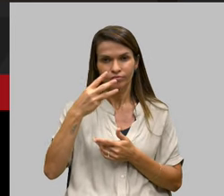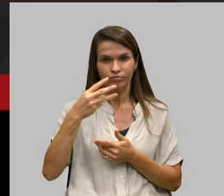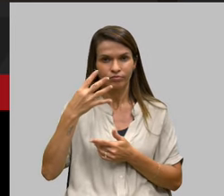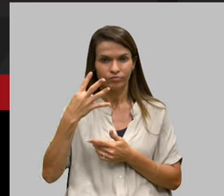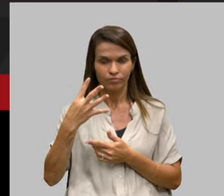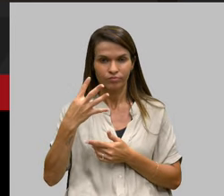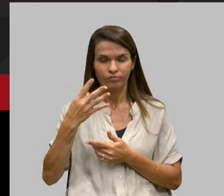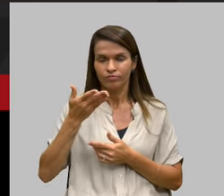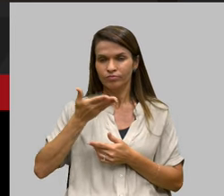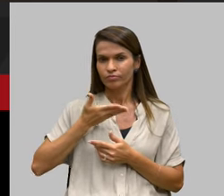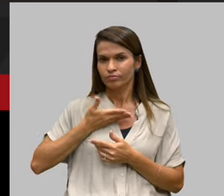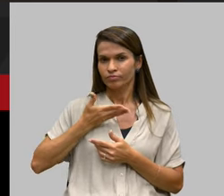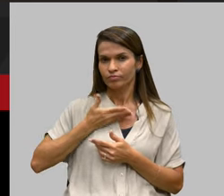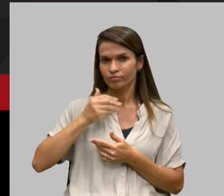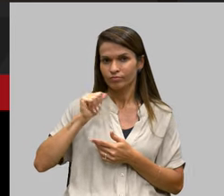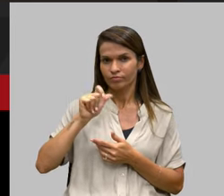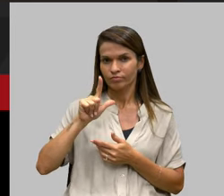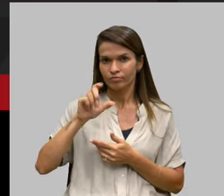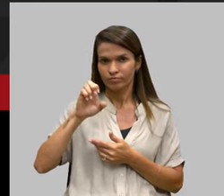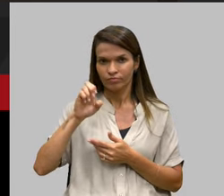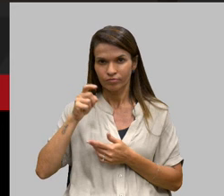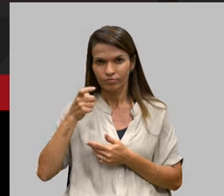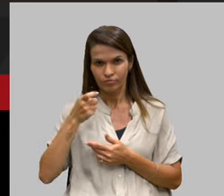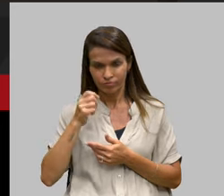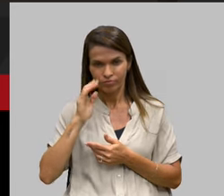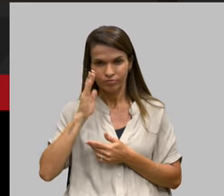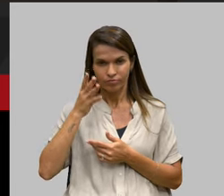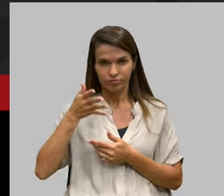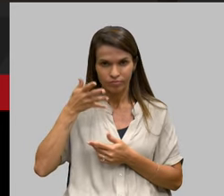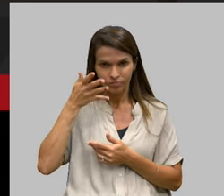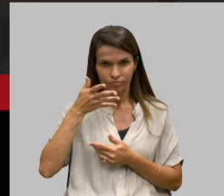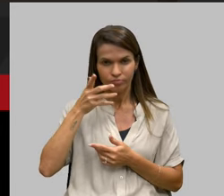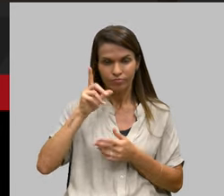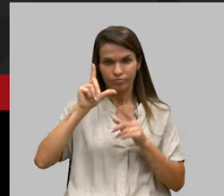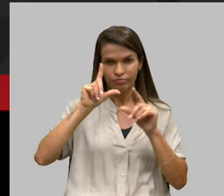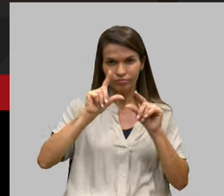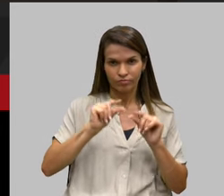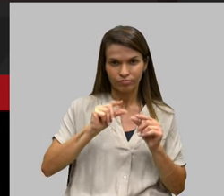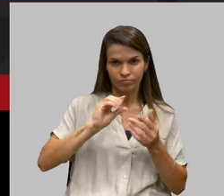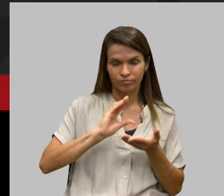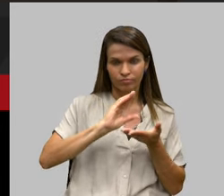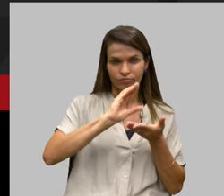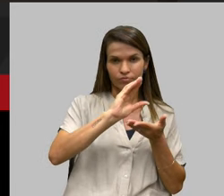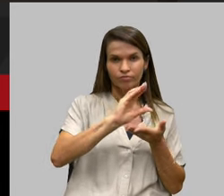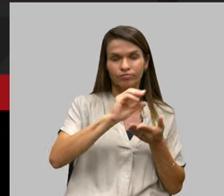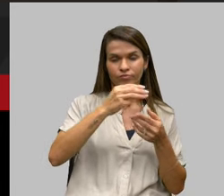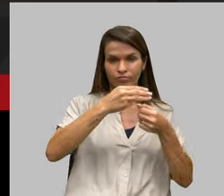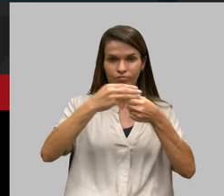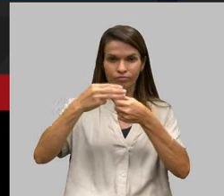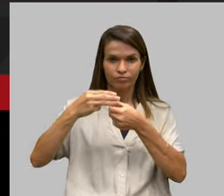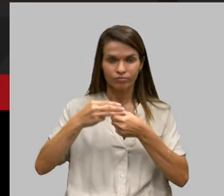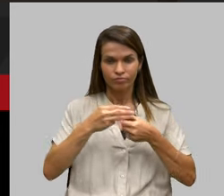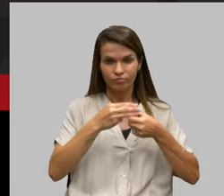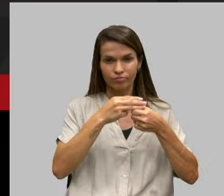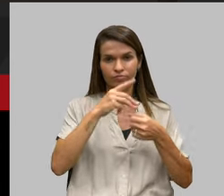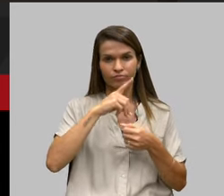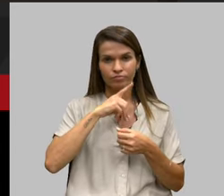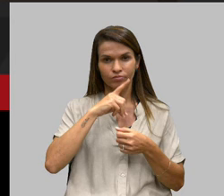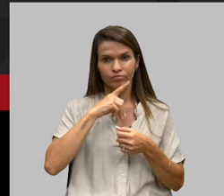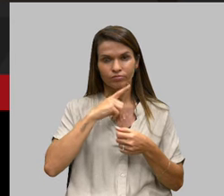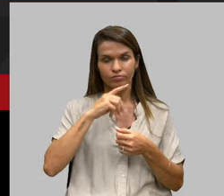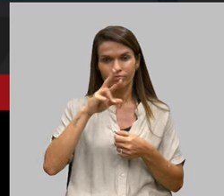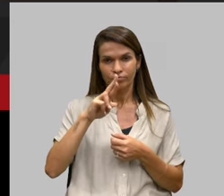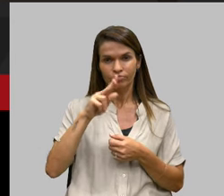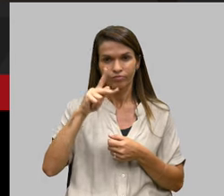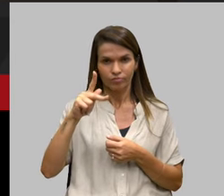eh Alex se referiu e reduza a contribuição para aqueles municípios que que tiverem regime próprio de